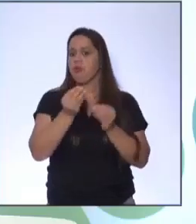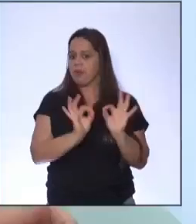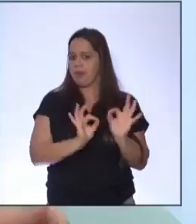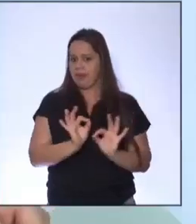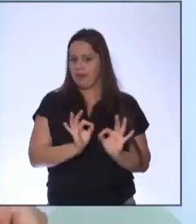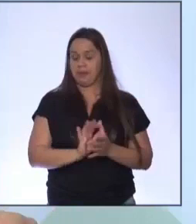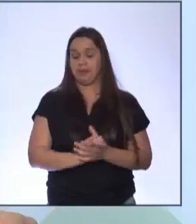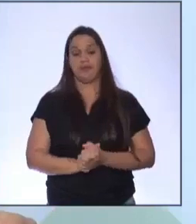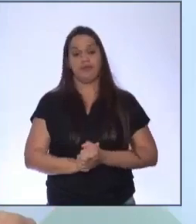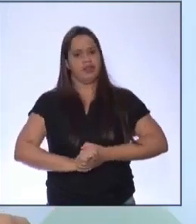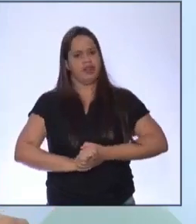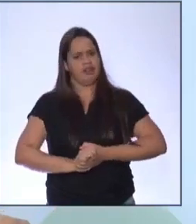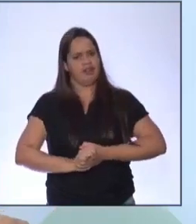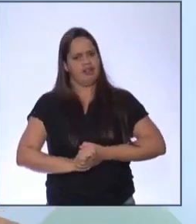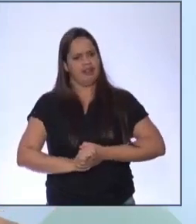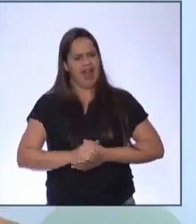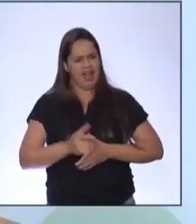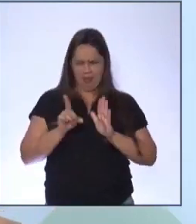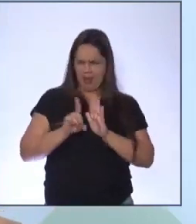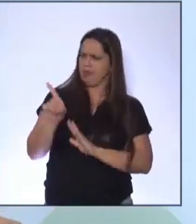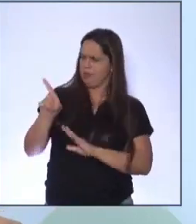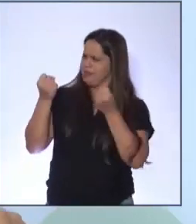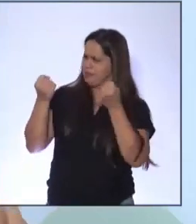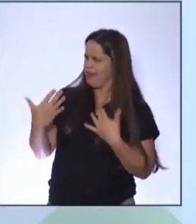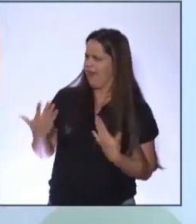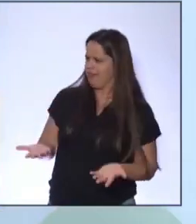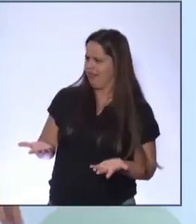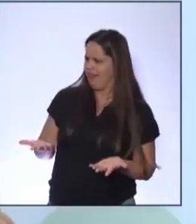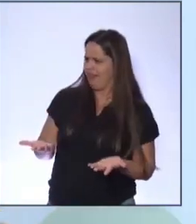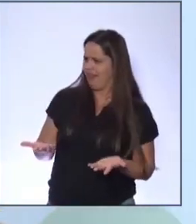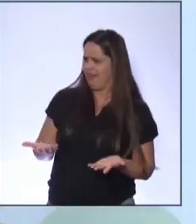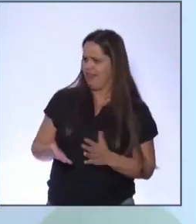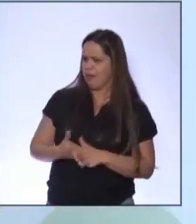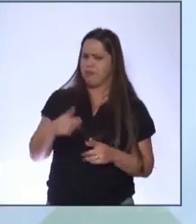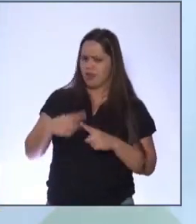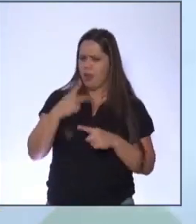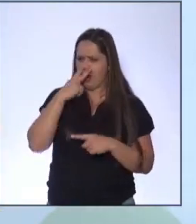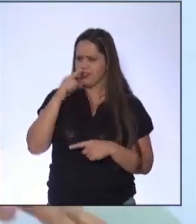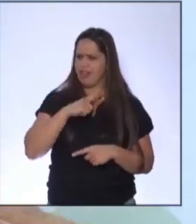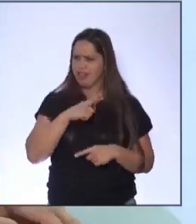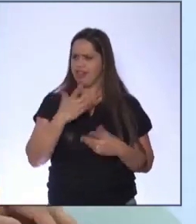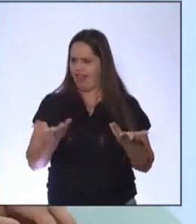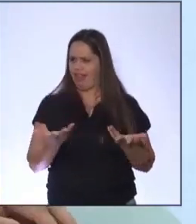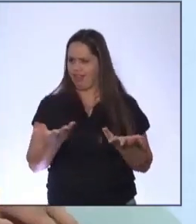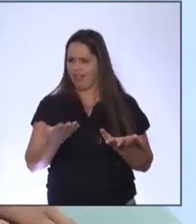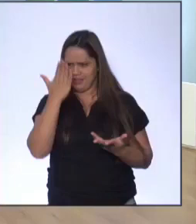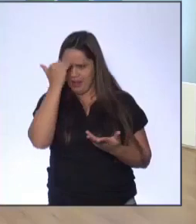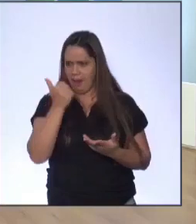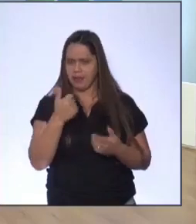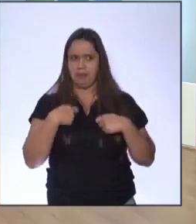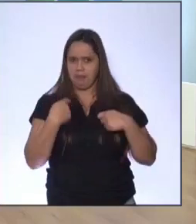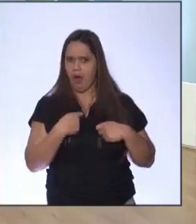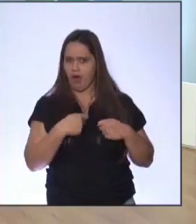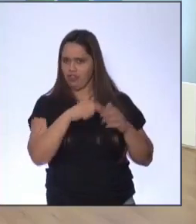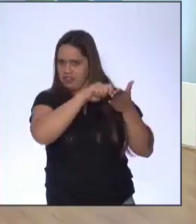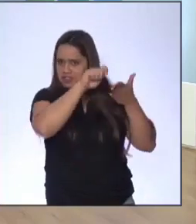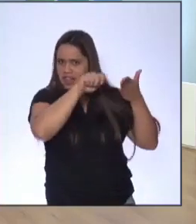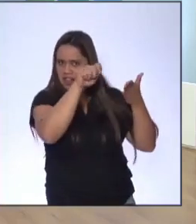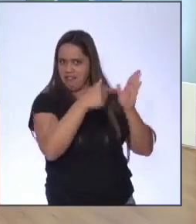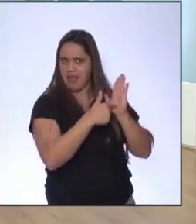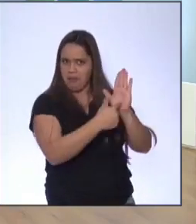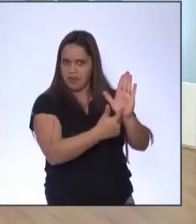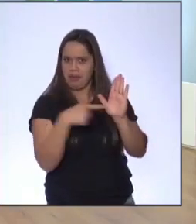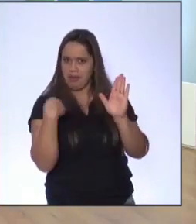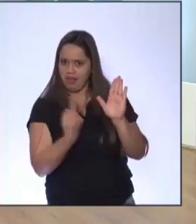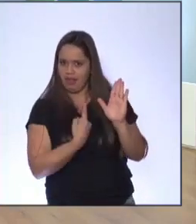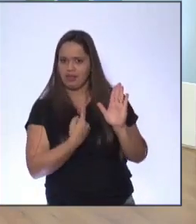Você poderia colocar para a gente. Você sabe fazer um café? Eu acho que você tem esses dotes. Você poderia mostrar para a gente aqui no quadro, Beth? Então, tá bom. Vou